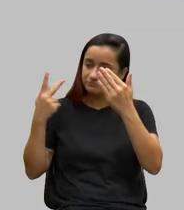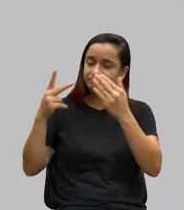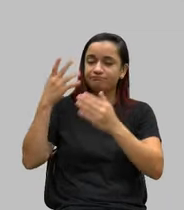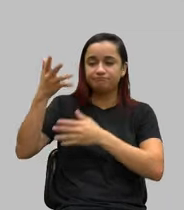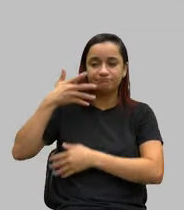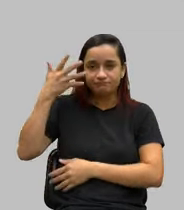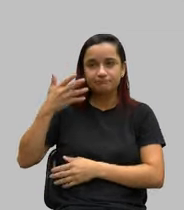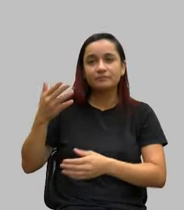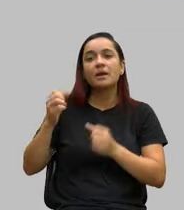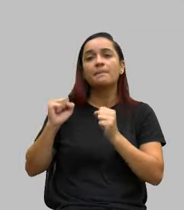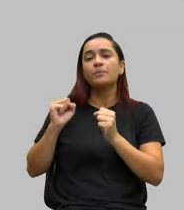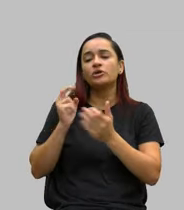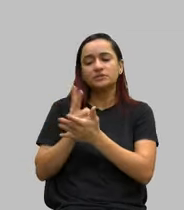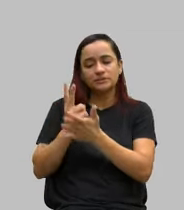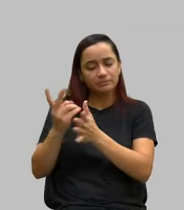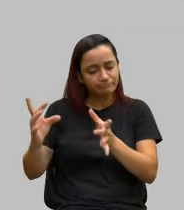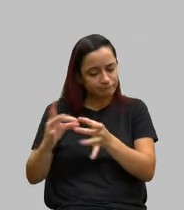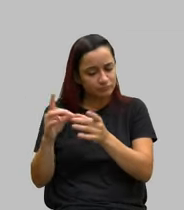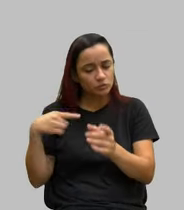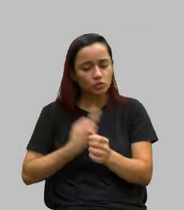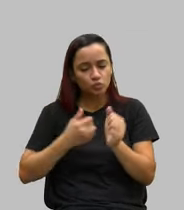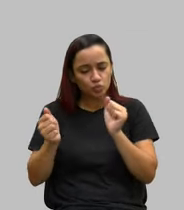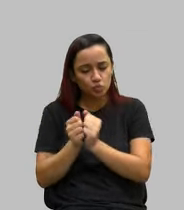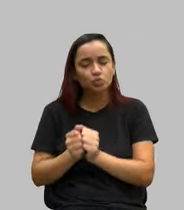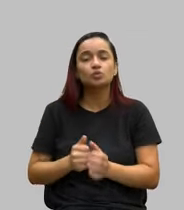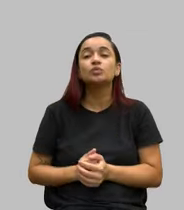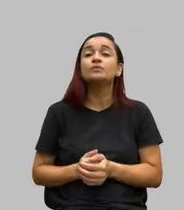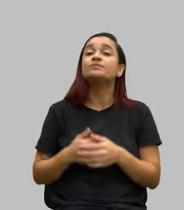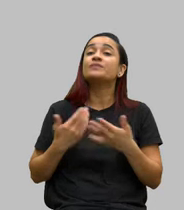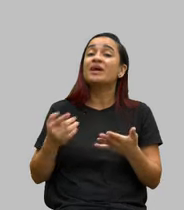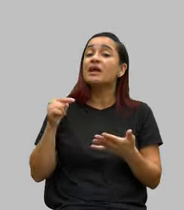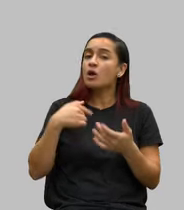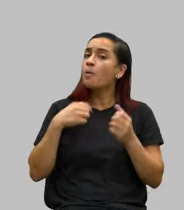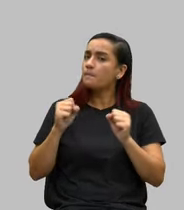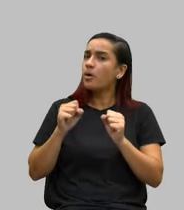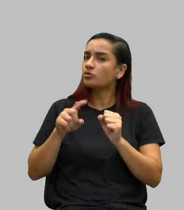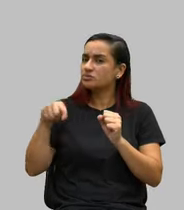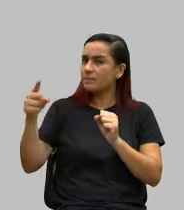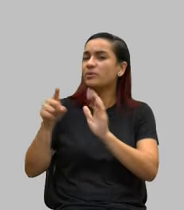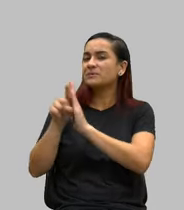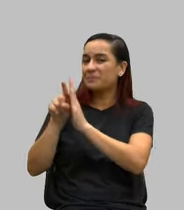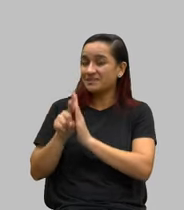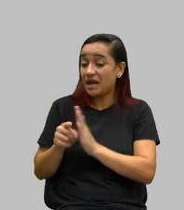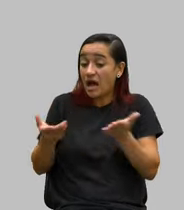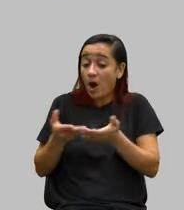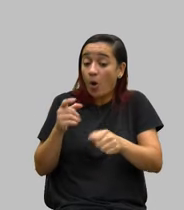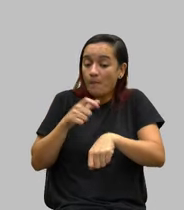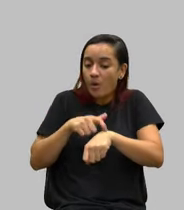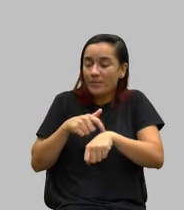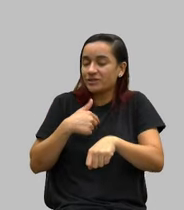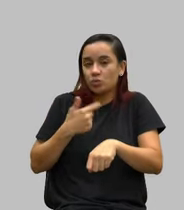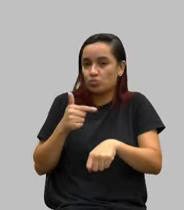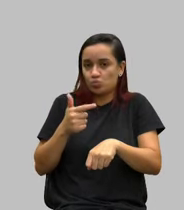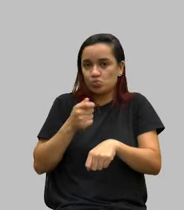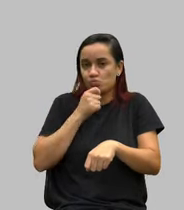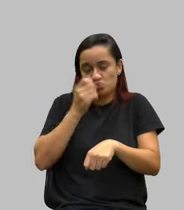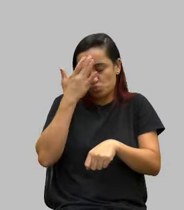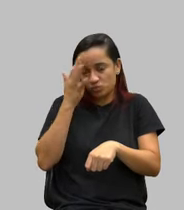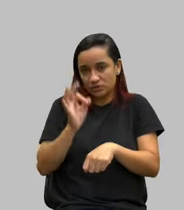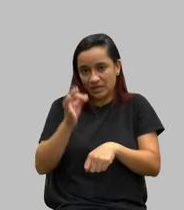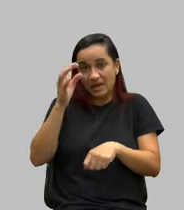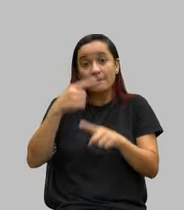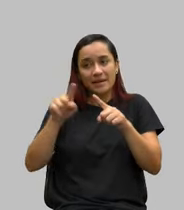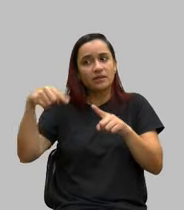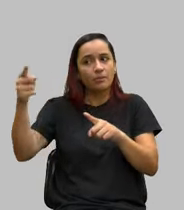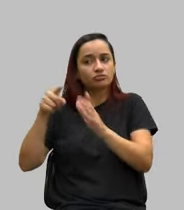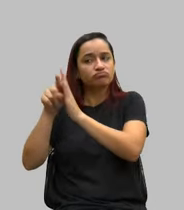contar com o nosso gabinete eh eu eu eu posso fazer esse levantamento no momento assim não não tem esse dado estatístico mas eu passo para